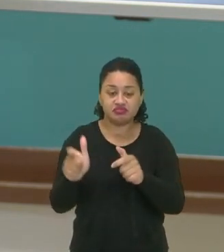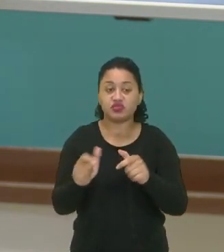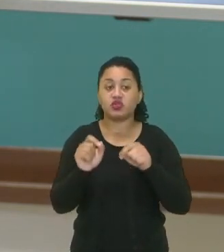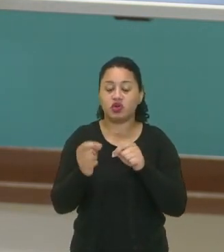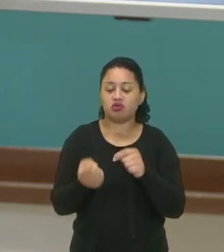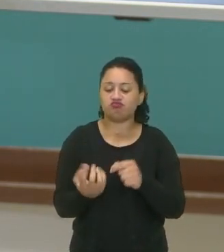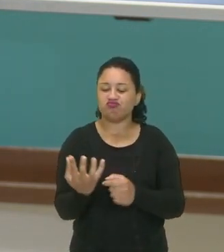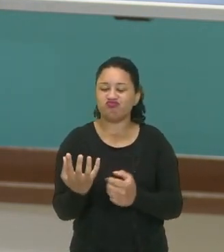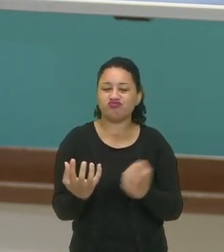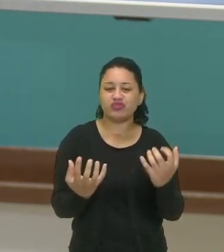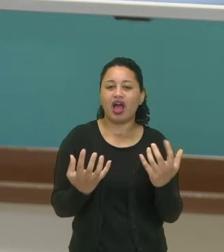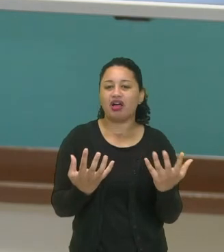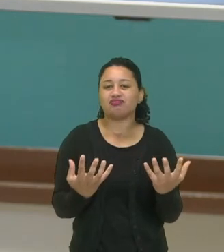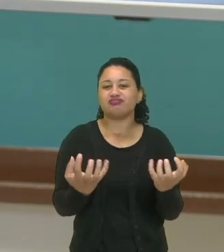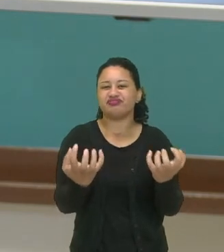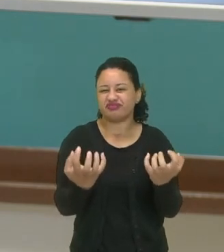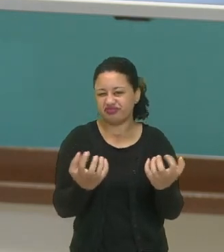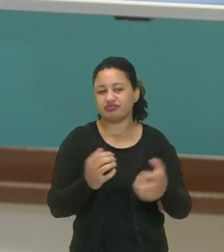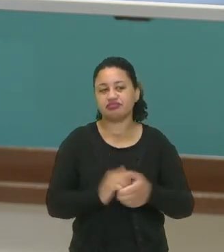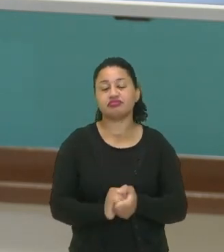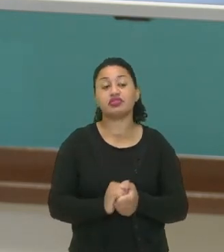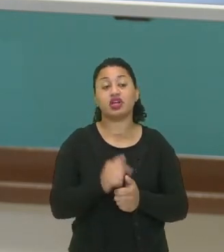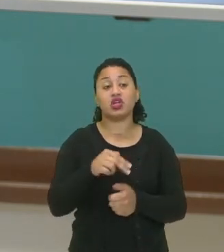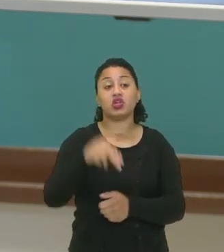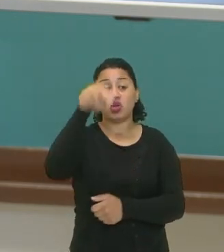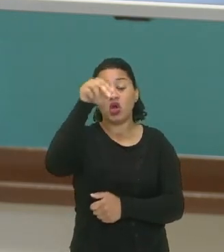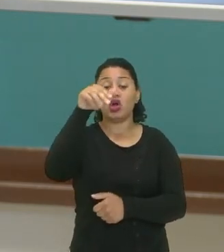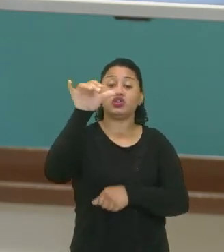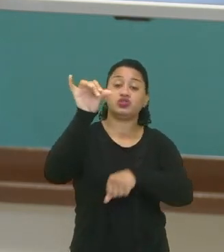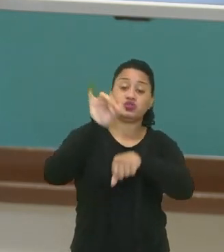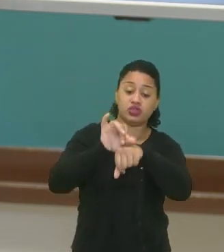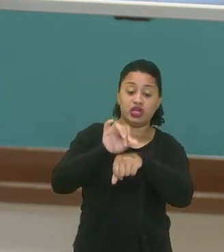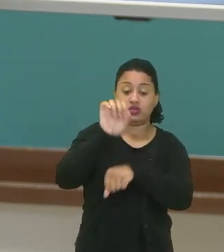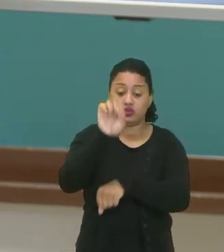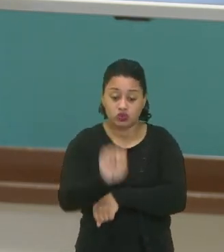Aparece, então, nas regiões norte, central e sul da África.